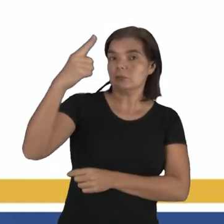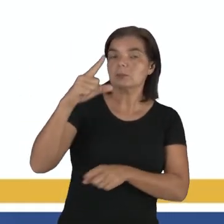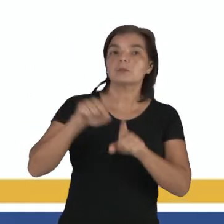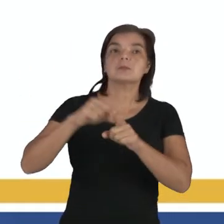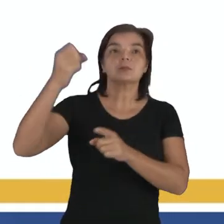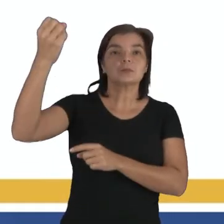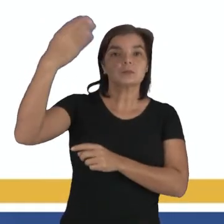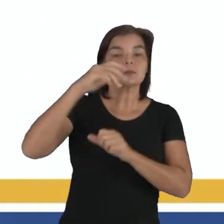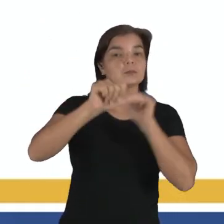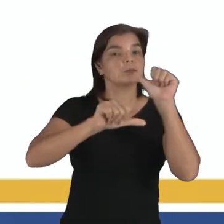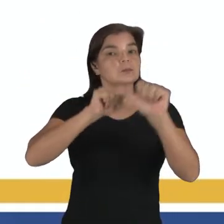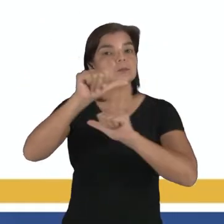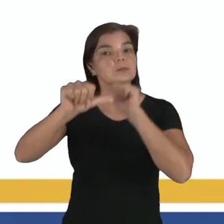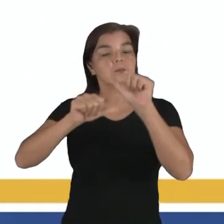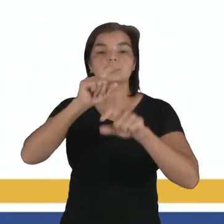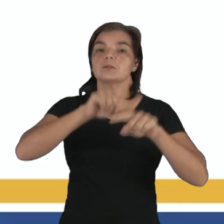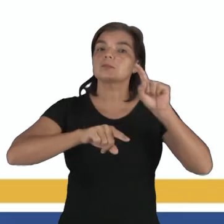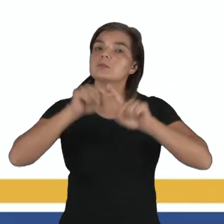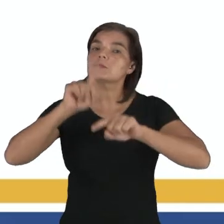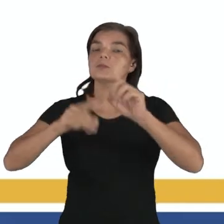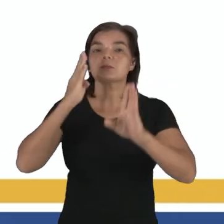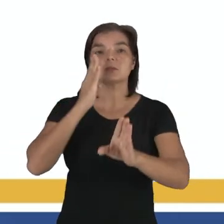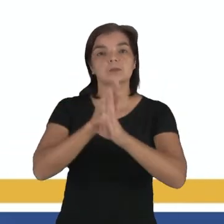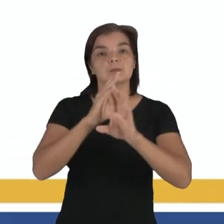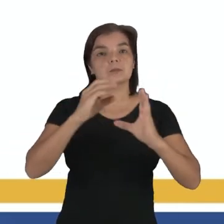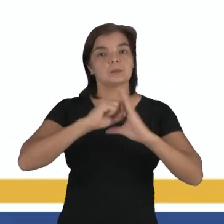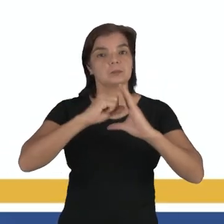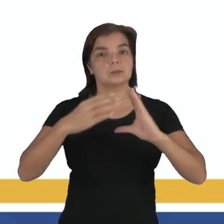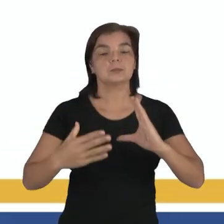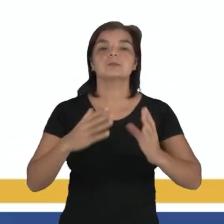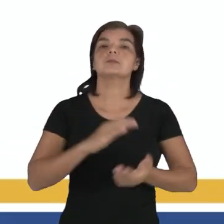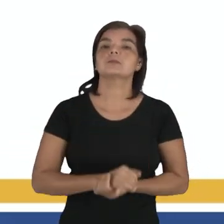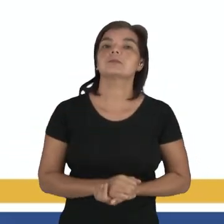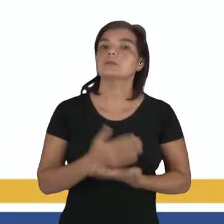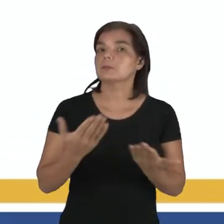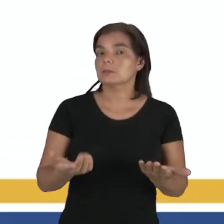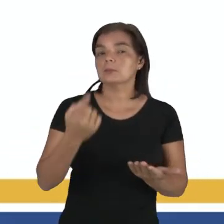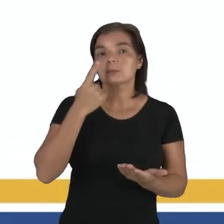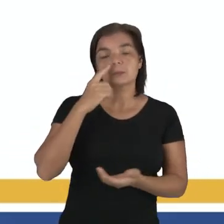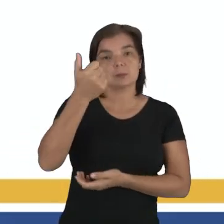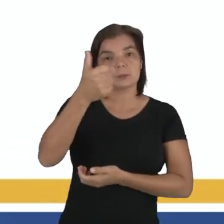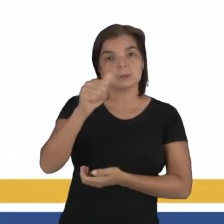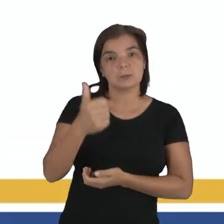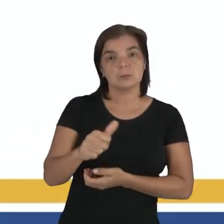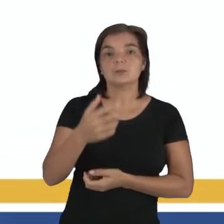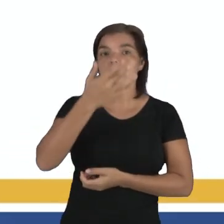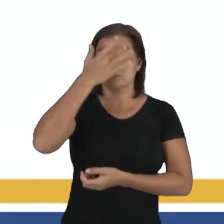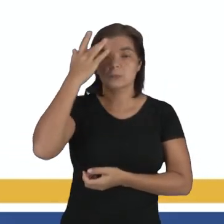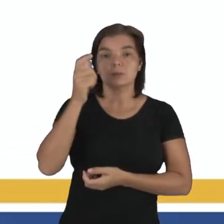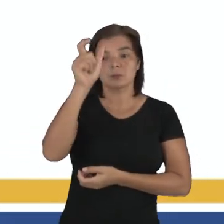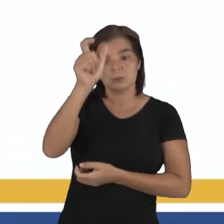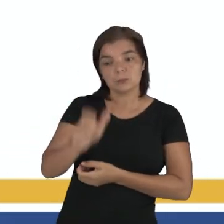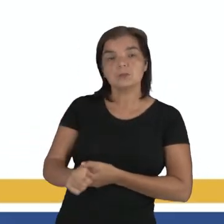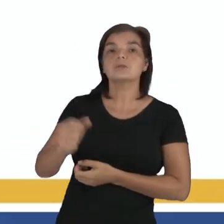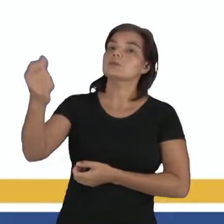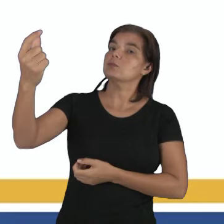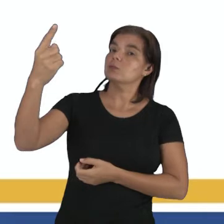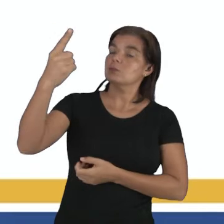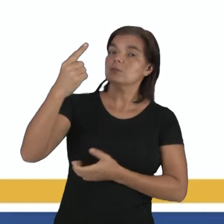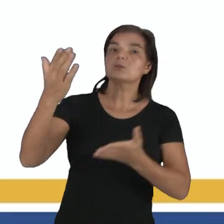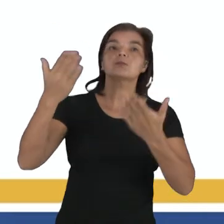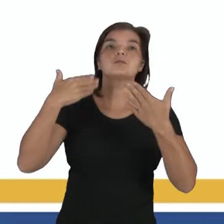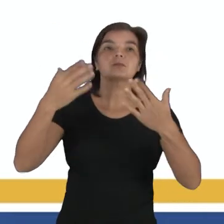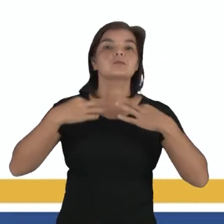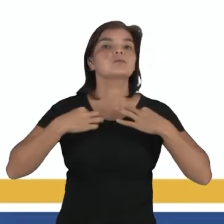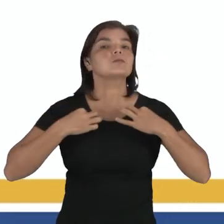vai mudar de material para material por conta dessas características. Então a gente analisa ali uma pessoa que está recebendo calor que vem do Sol, inclusive